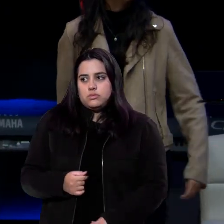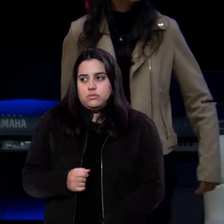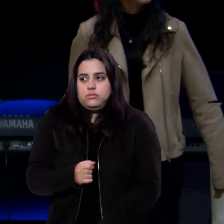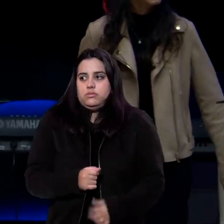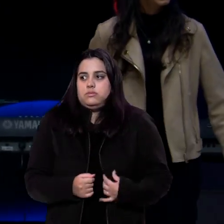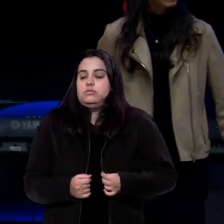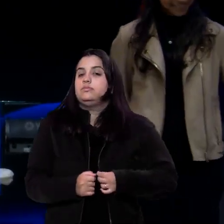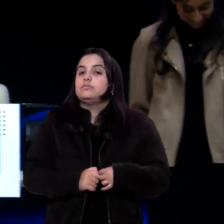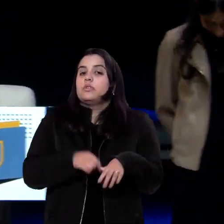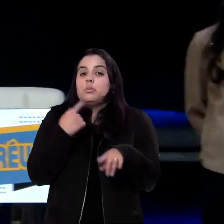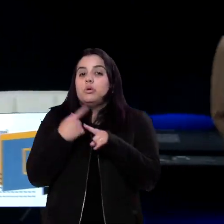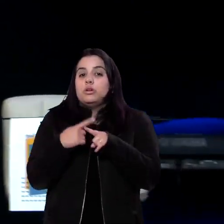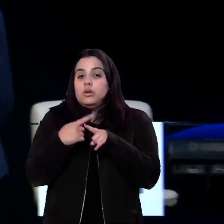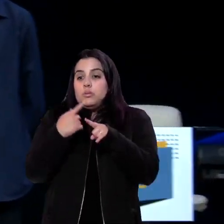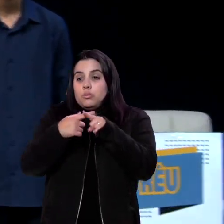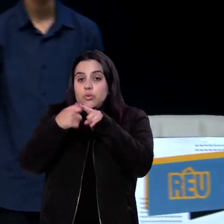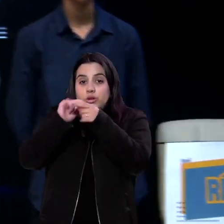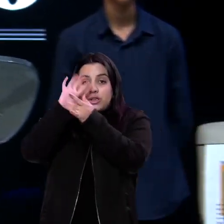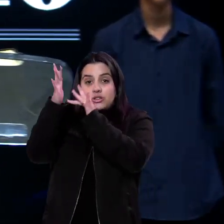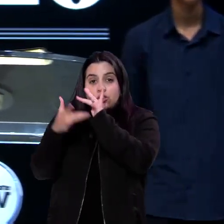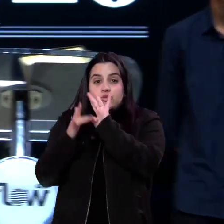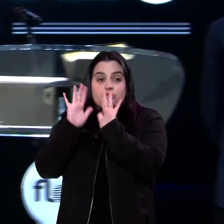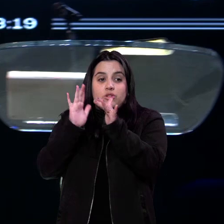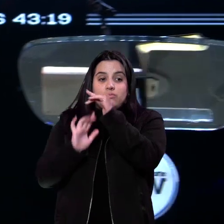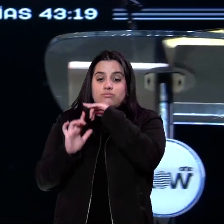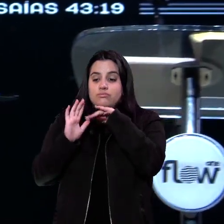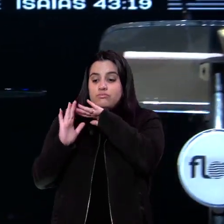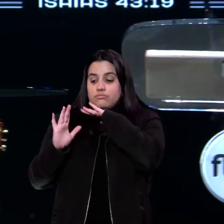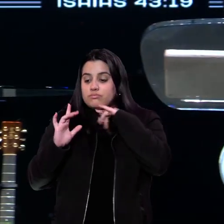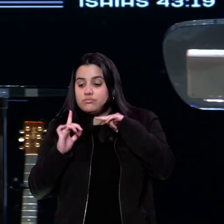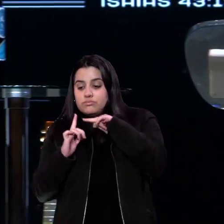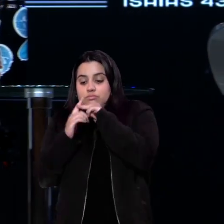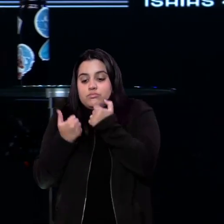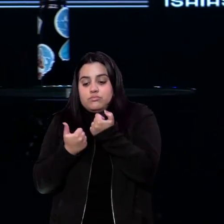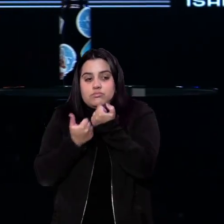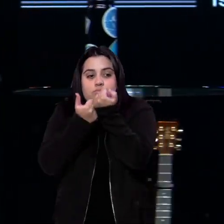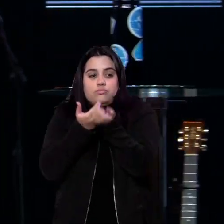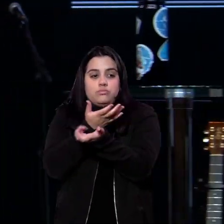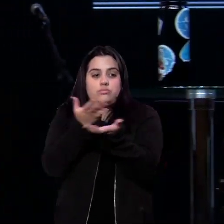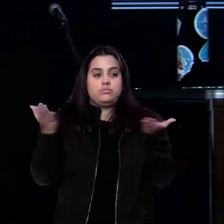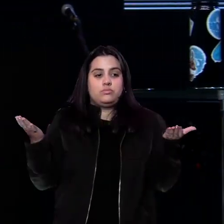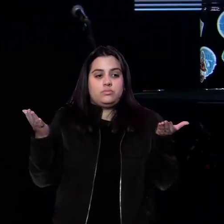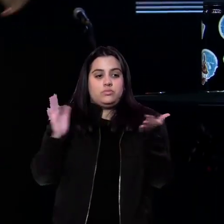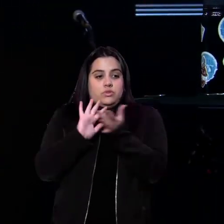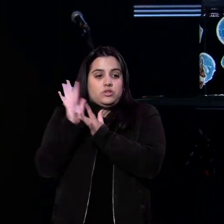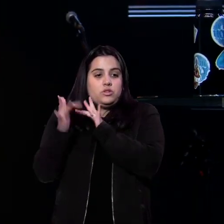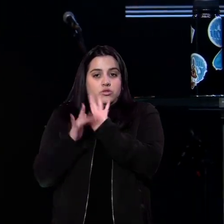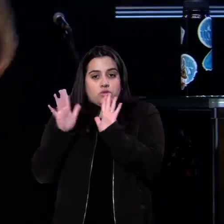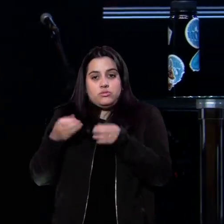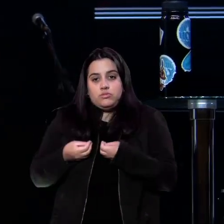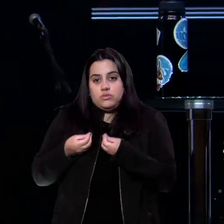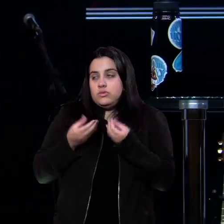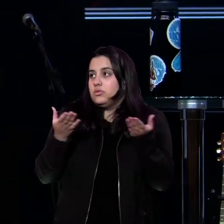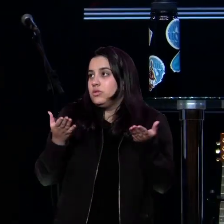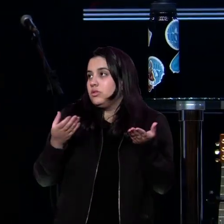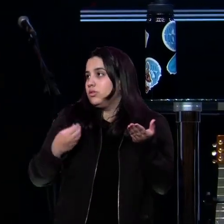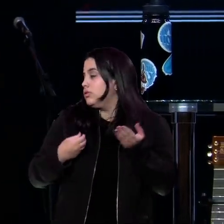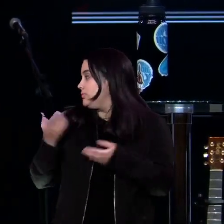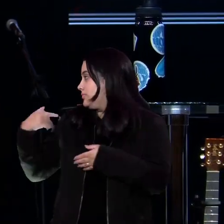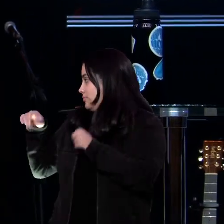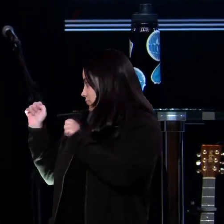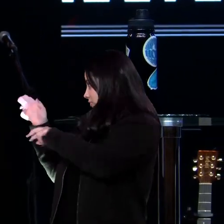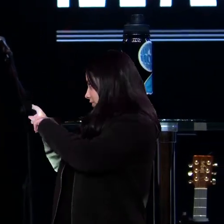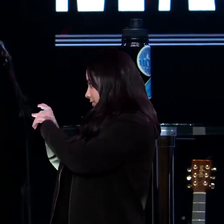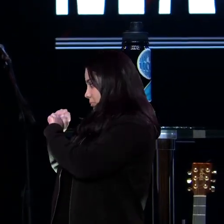Por quê? Porque Jesus já foi no tribunal no meu lugar. Ele já me deu vida. Vocês podem sentar, eu falei para vocês ficarem de pé, coitado, pode